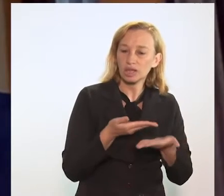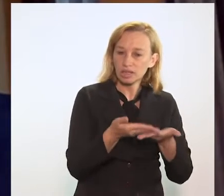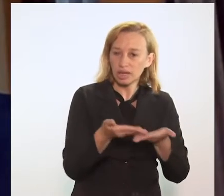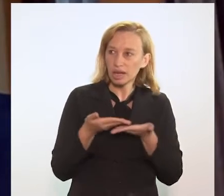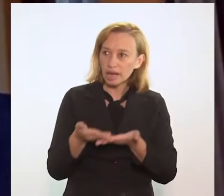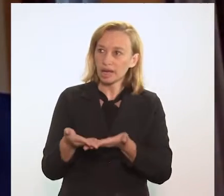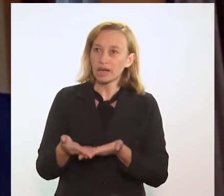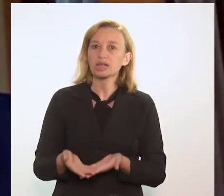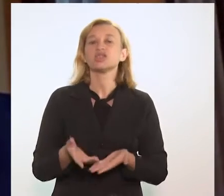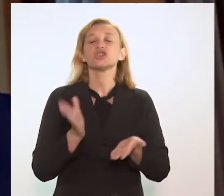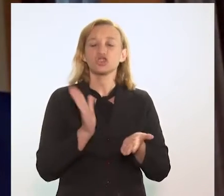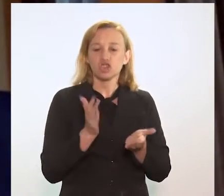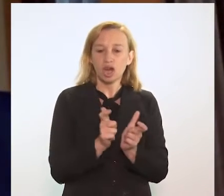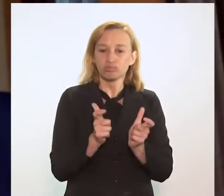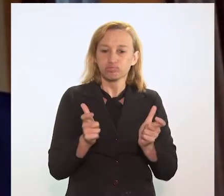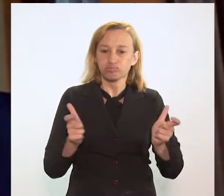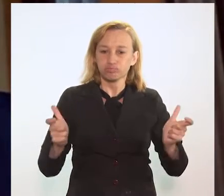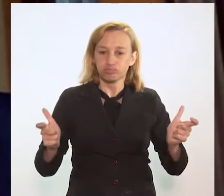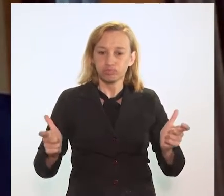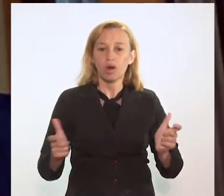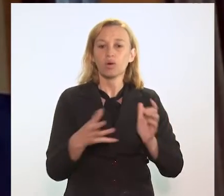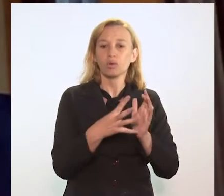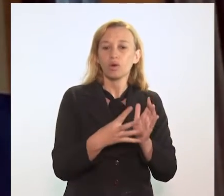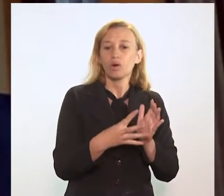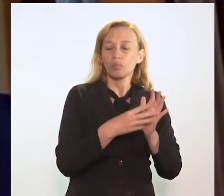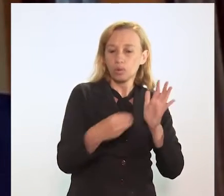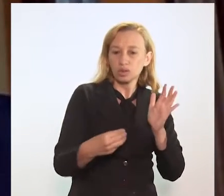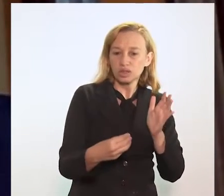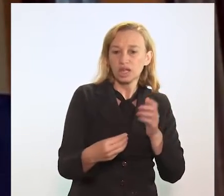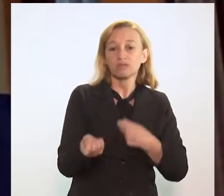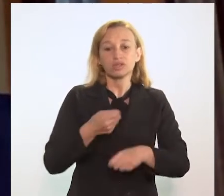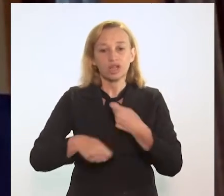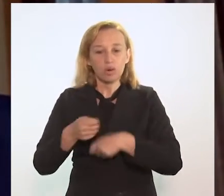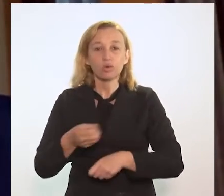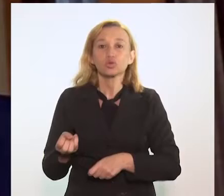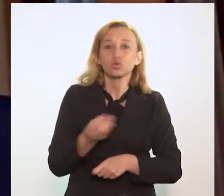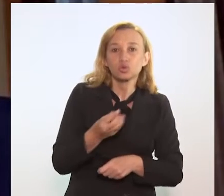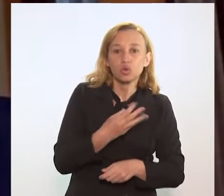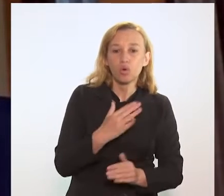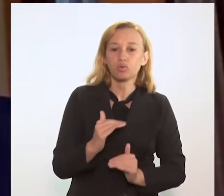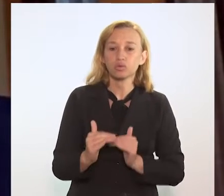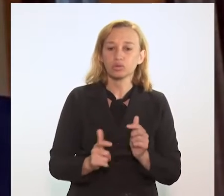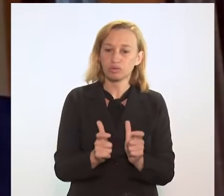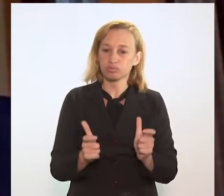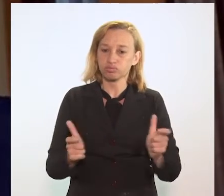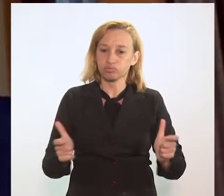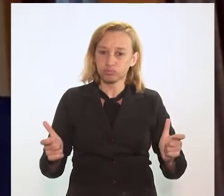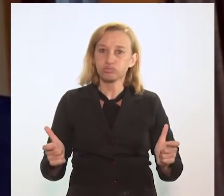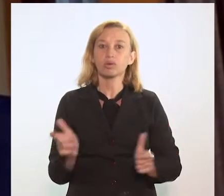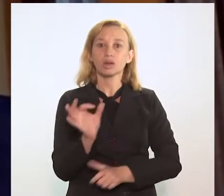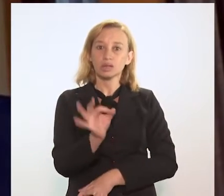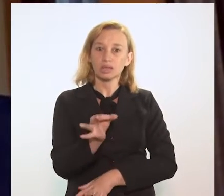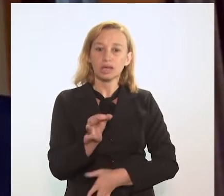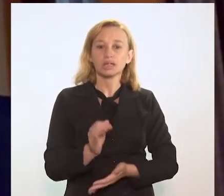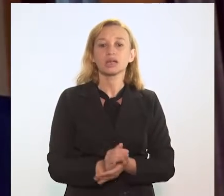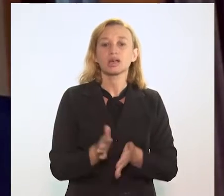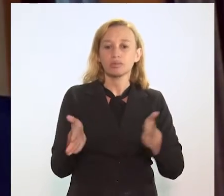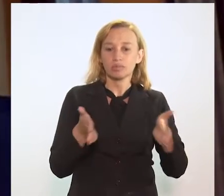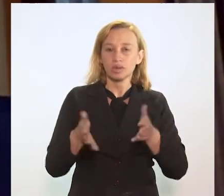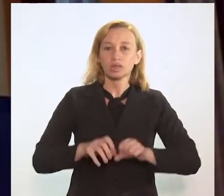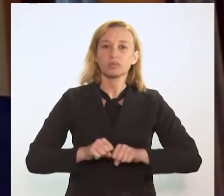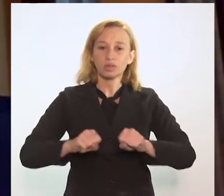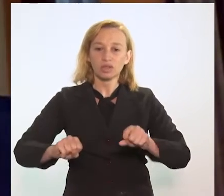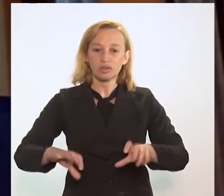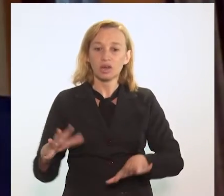né, isso teve uma expansão, né, já vinha crescendo, é um modelo de negócio relativamente novo, que vem crescendo e é óbvio,